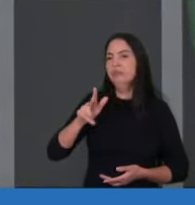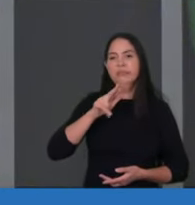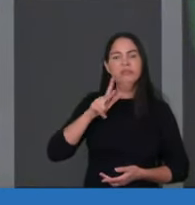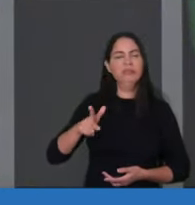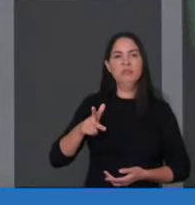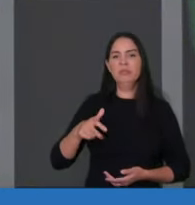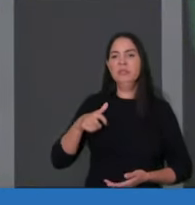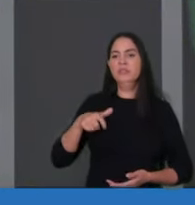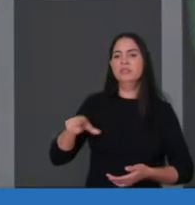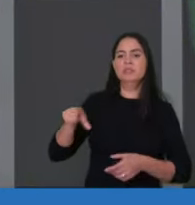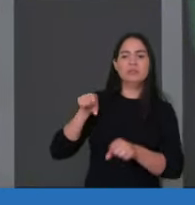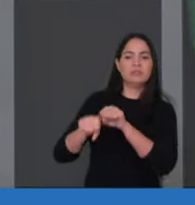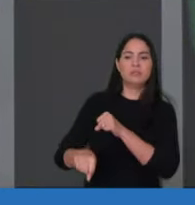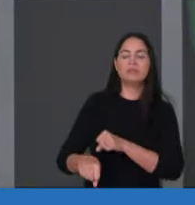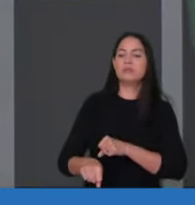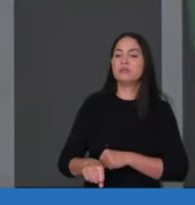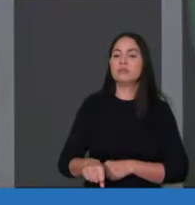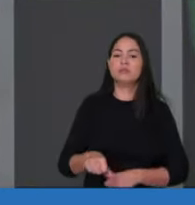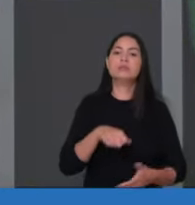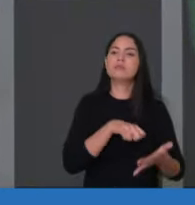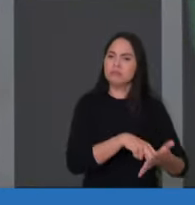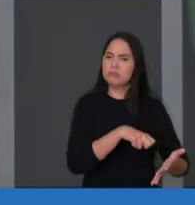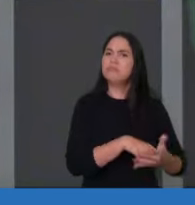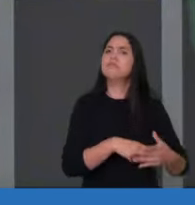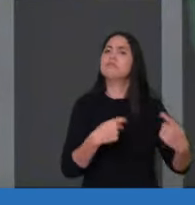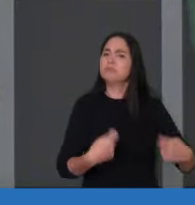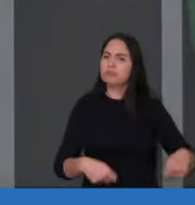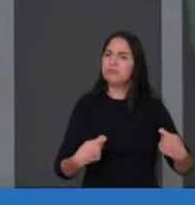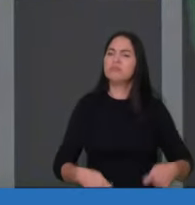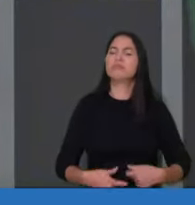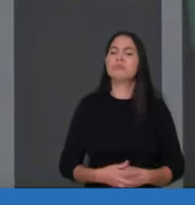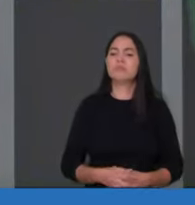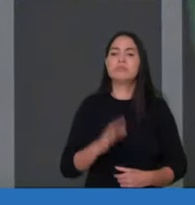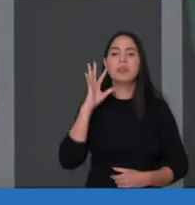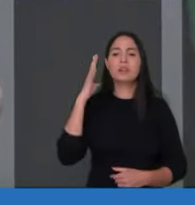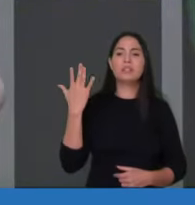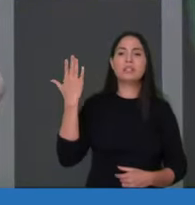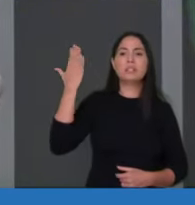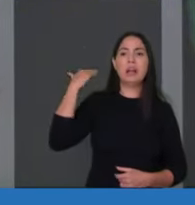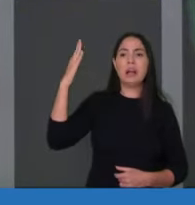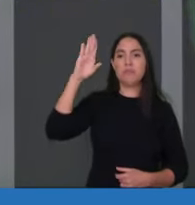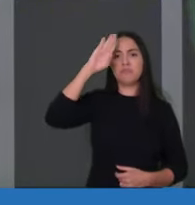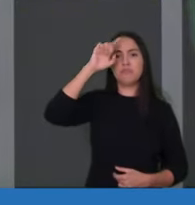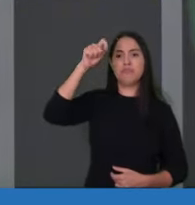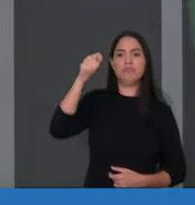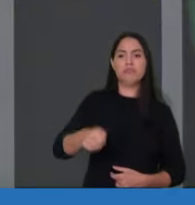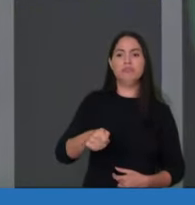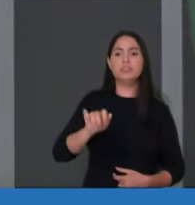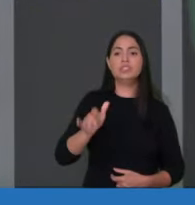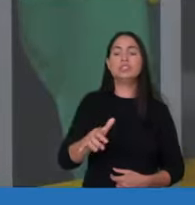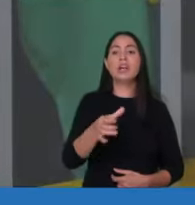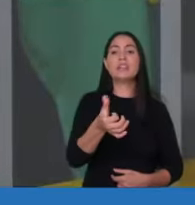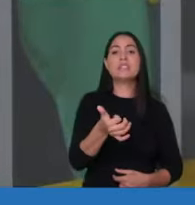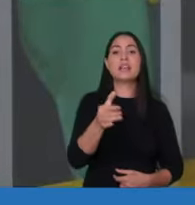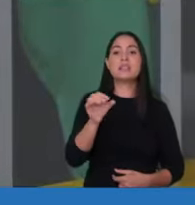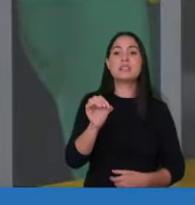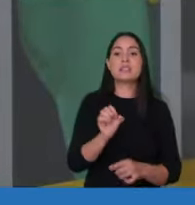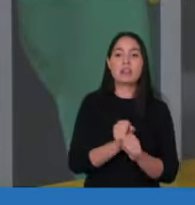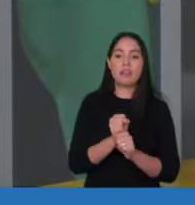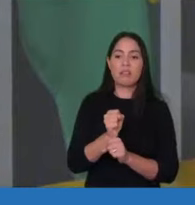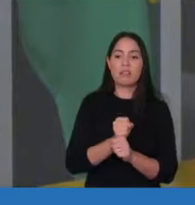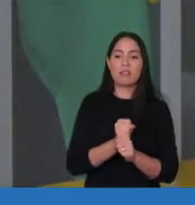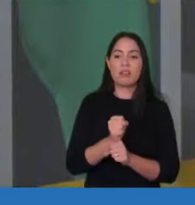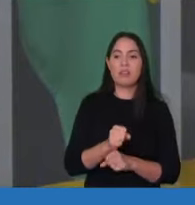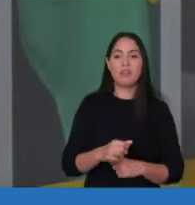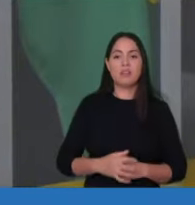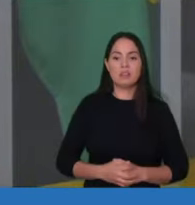esses assassinatos. Os assassinatos da ditadura militar, que completa 60 anos. A